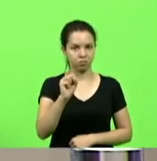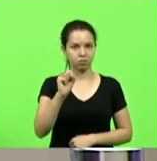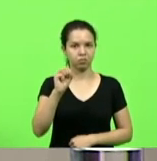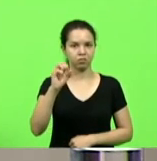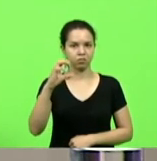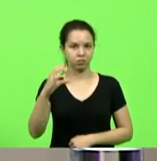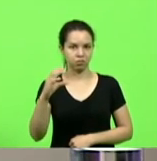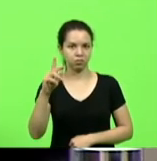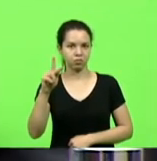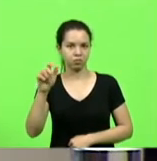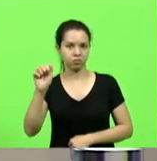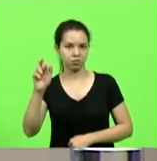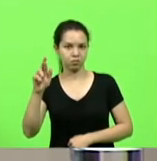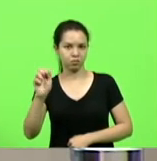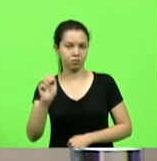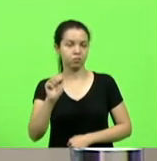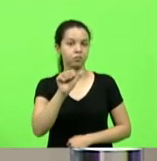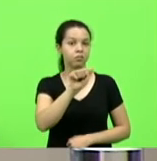íntegra da Assembleia